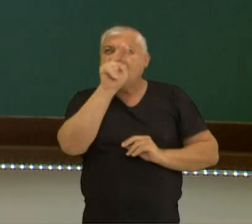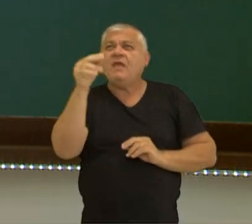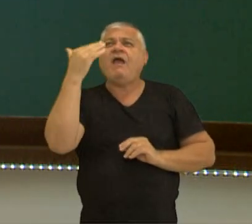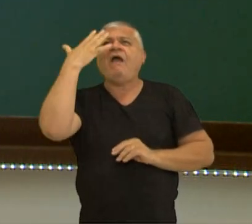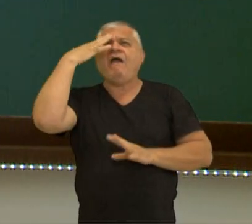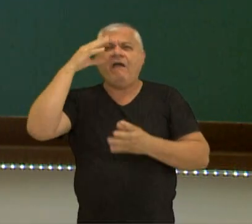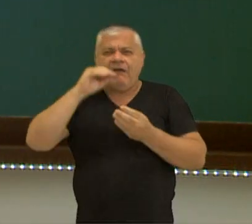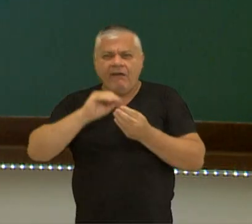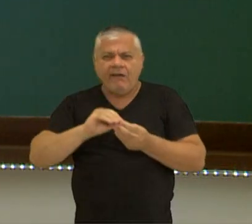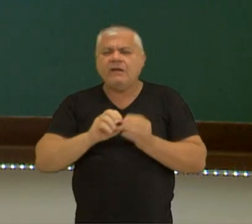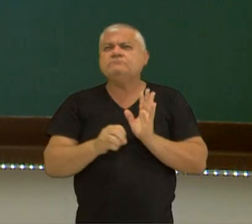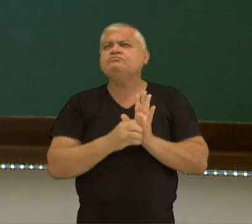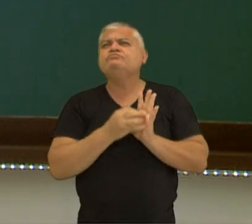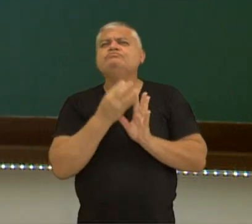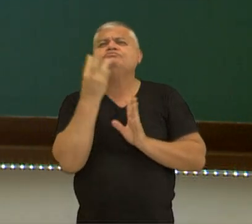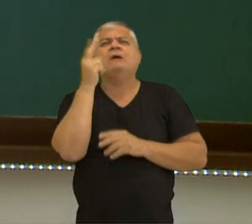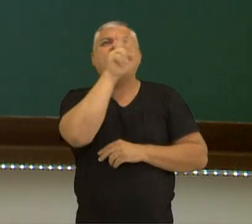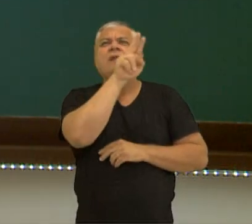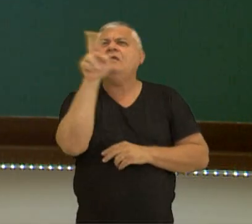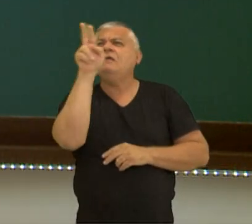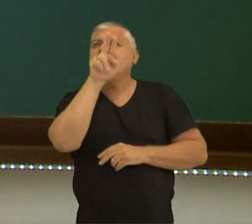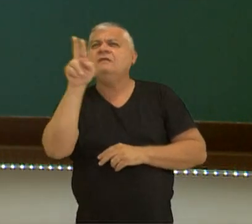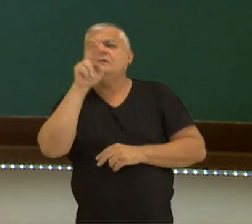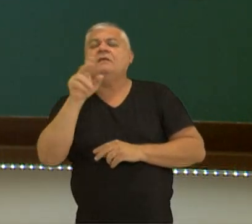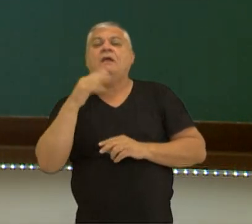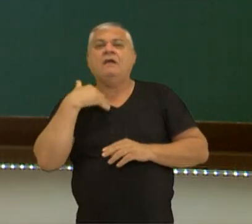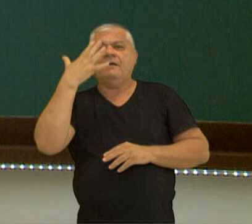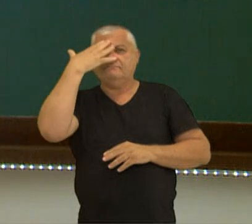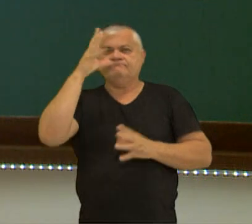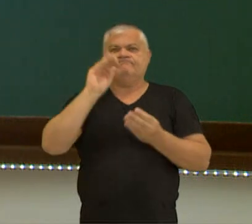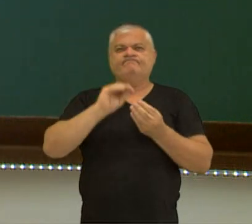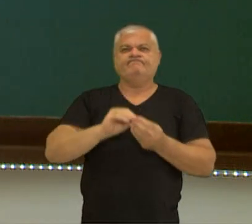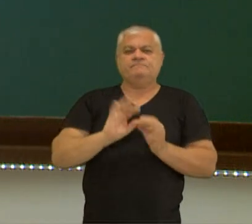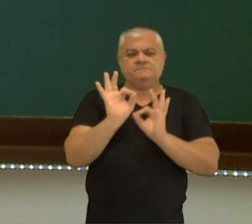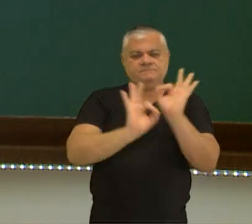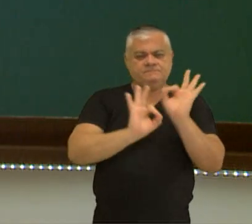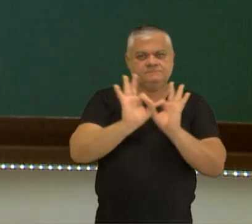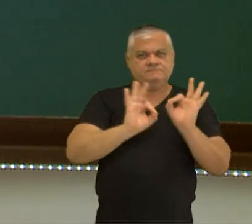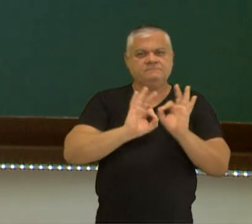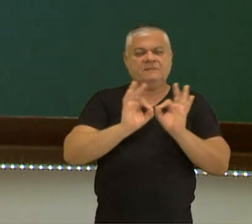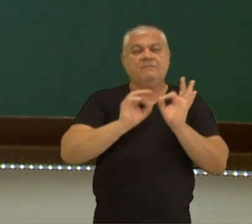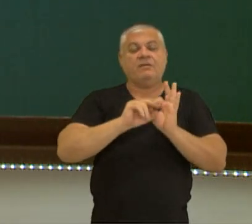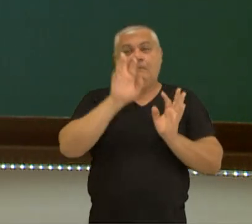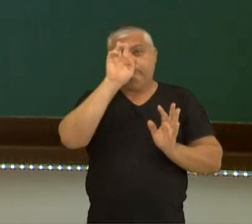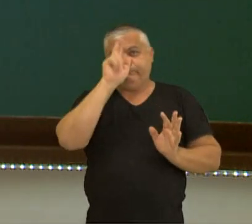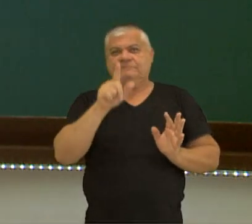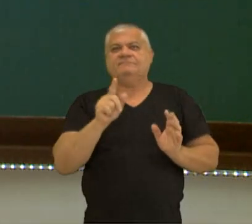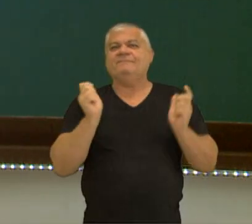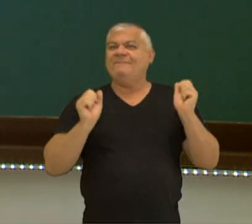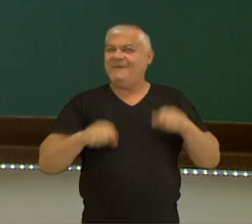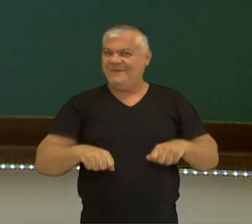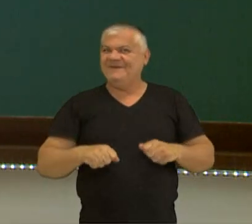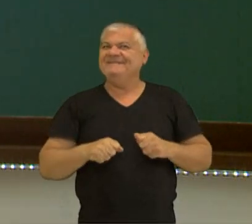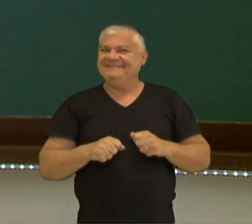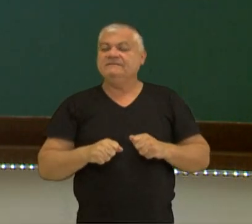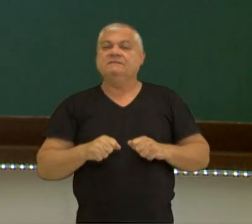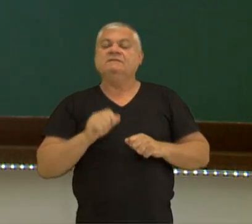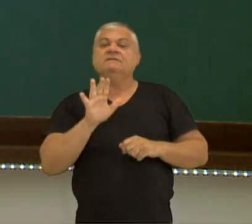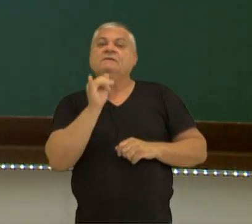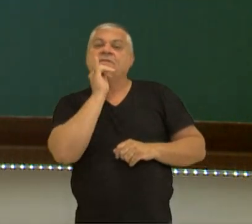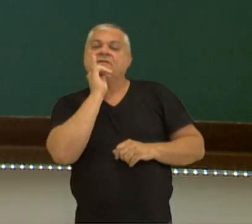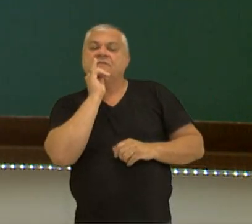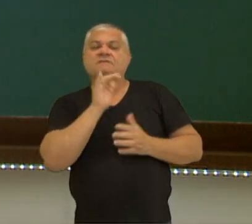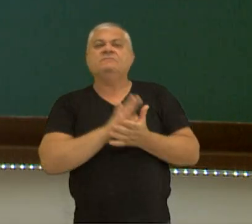precisar, leia mais do que uma vez o enunciado para você não se equivocar. E daí você lembra das fórmulas que a gente vai